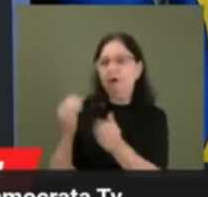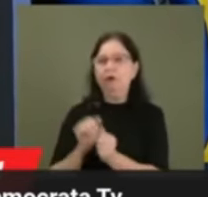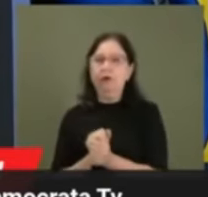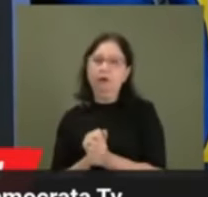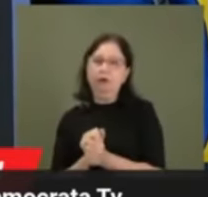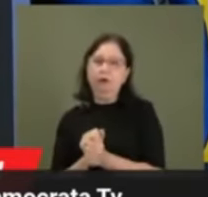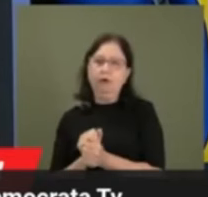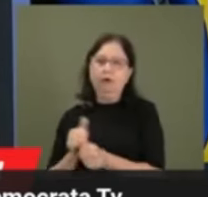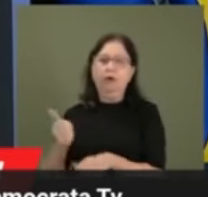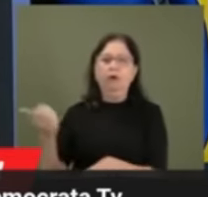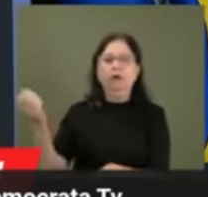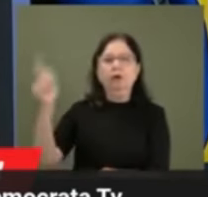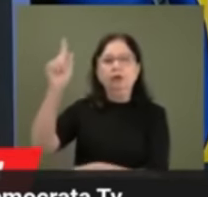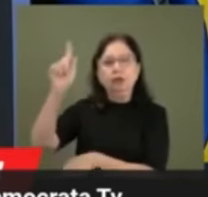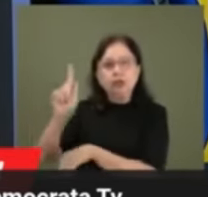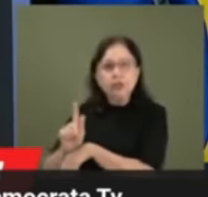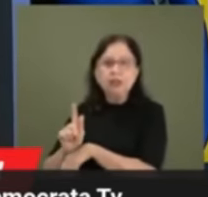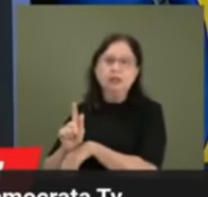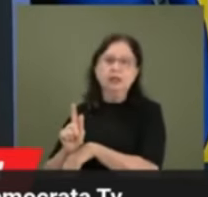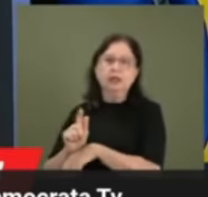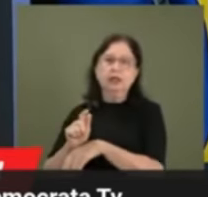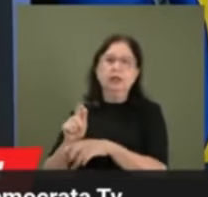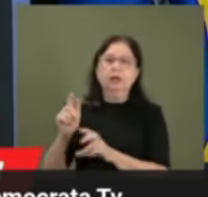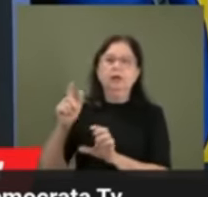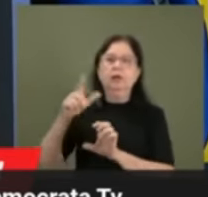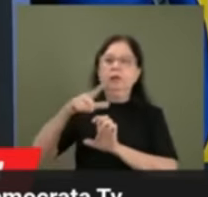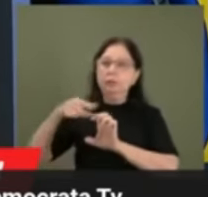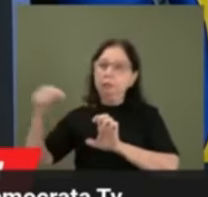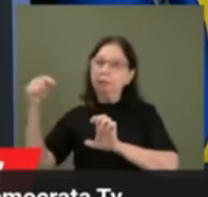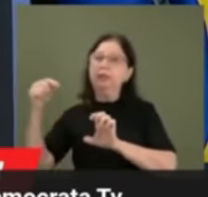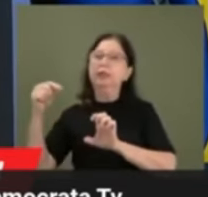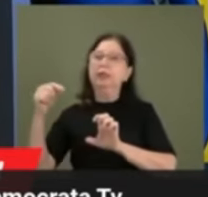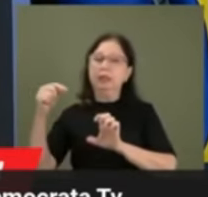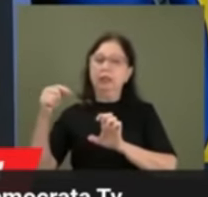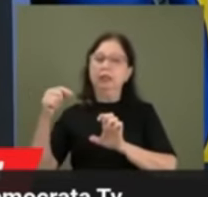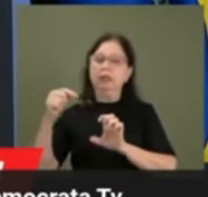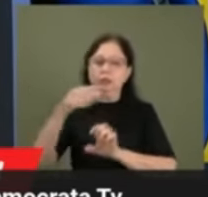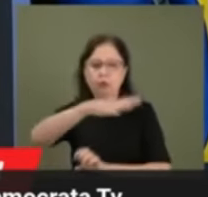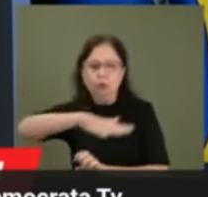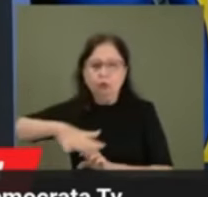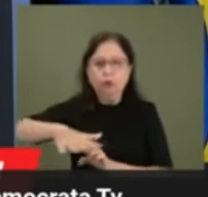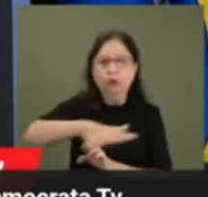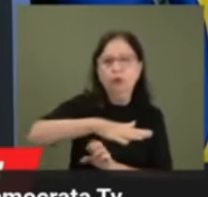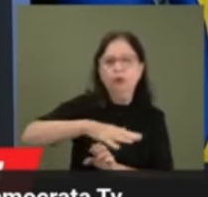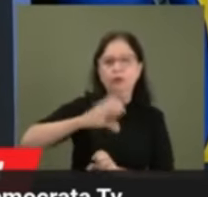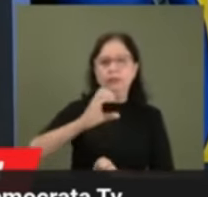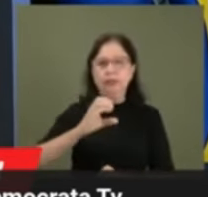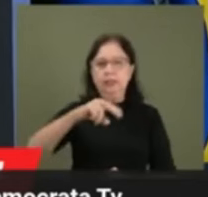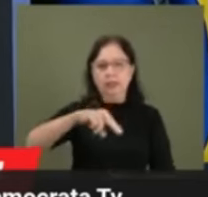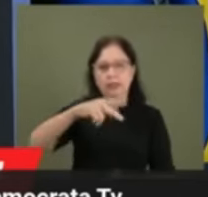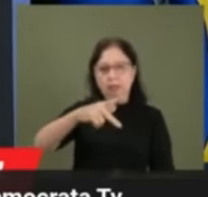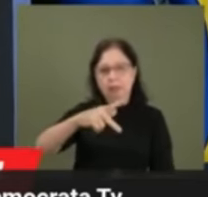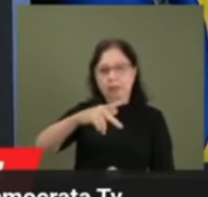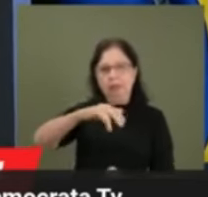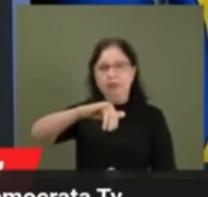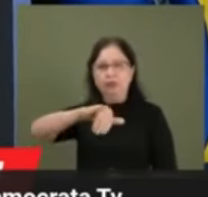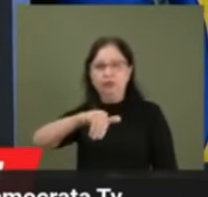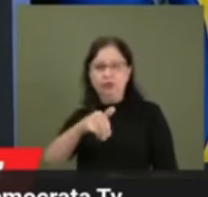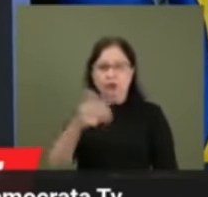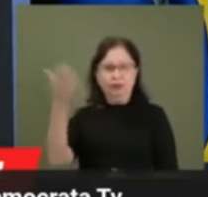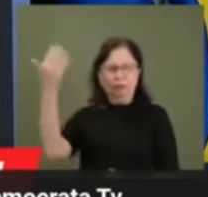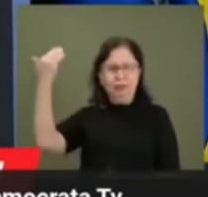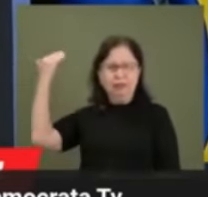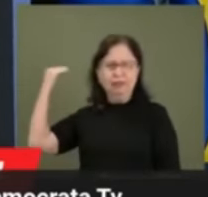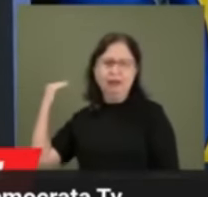gestão de comunidades empreendedores do setor de jogos mesmo com CNPJ antigos fazendo esse debate a casa por onde